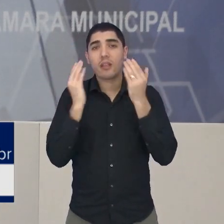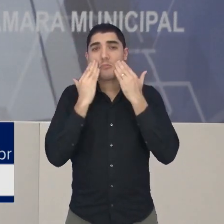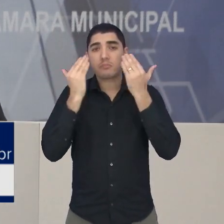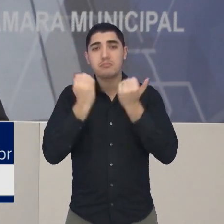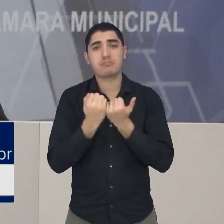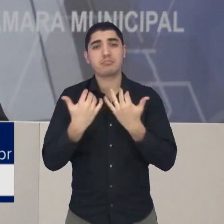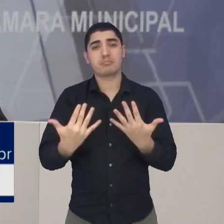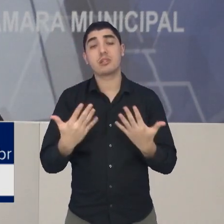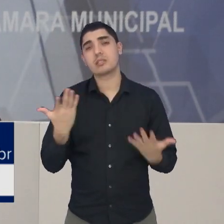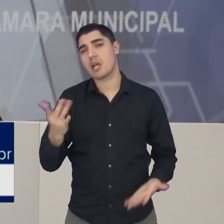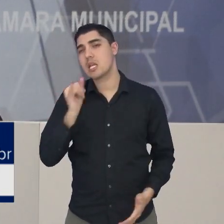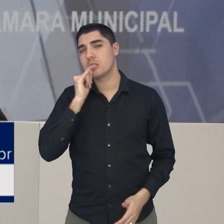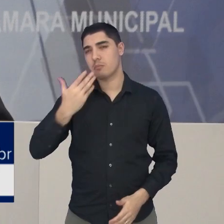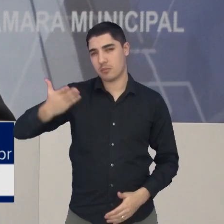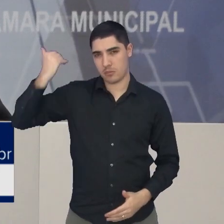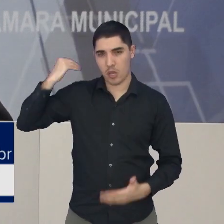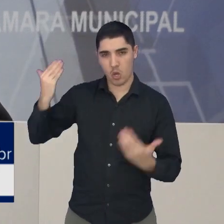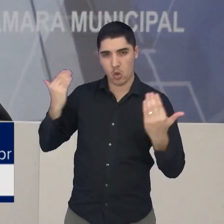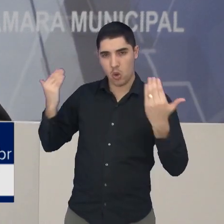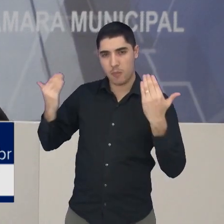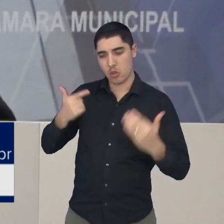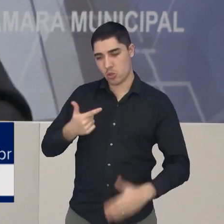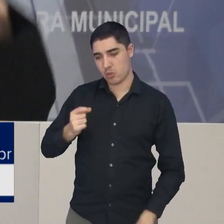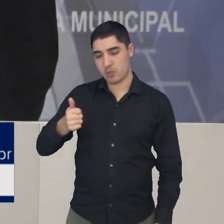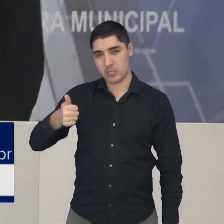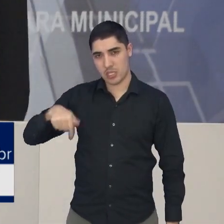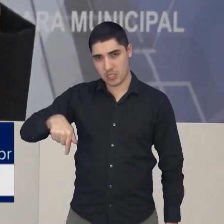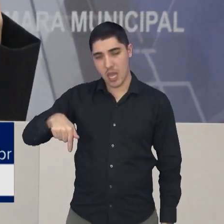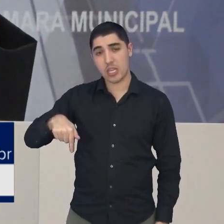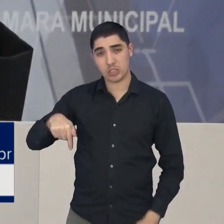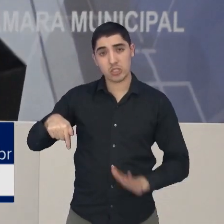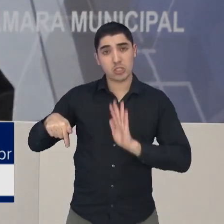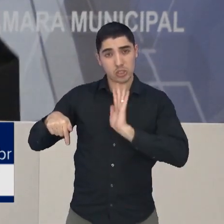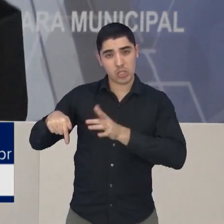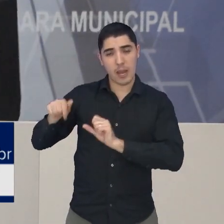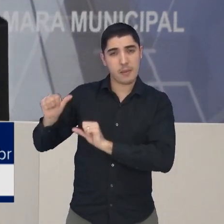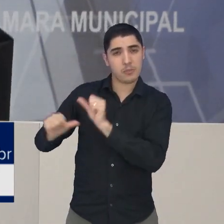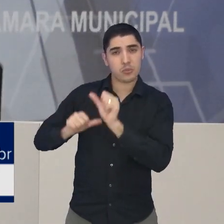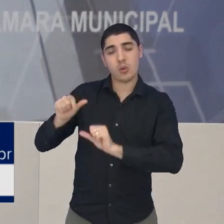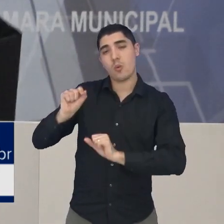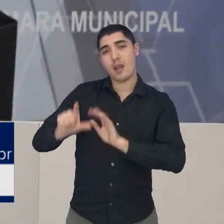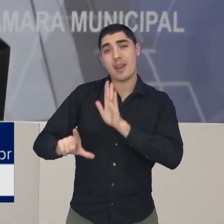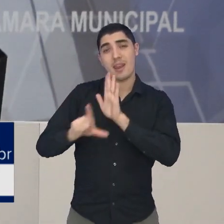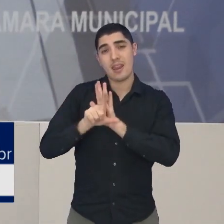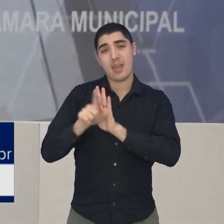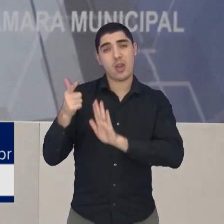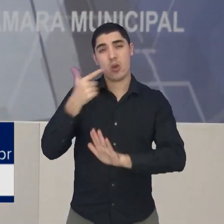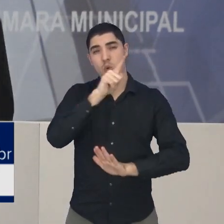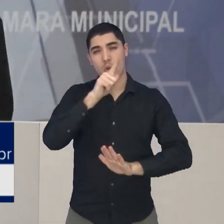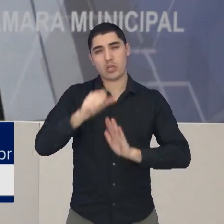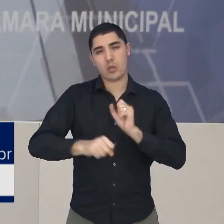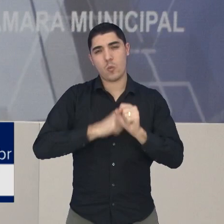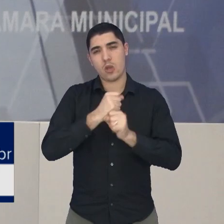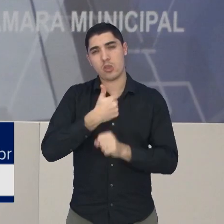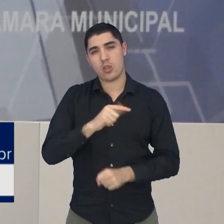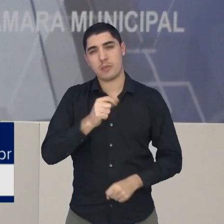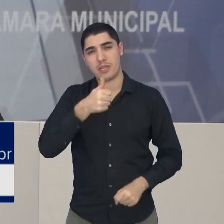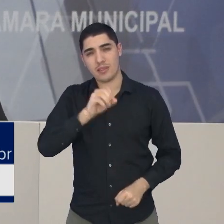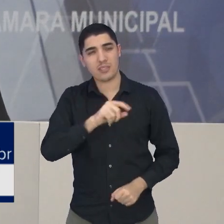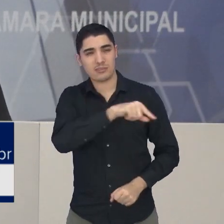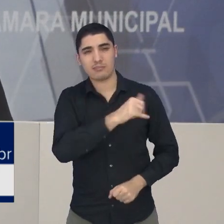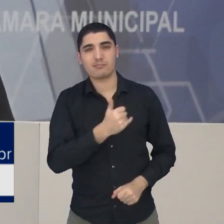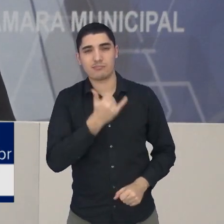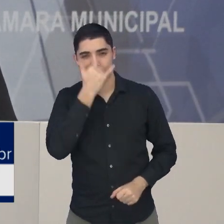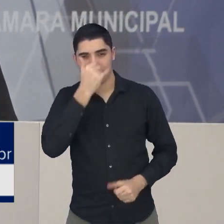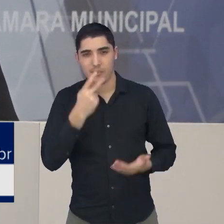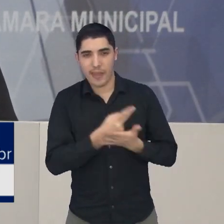na 2017, quando teve outra alteração, corrigindo um erro de uma lei anterior de 2010, conforme já foi citado pelo